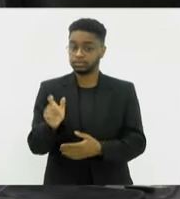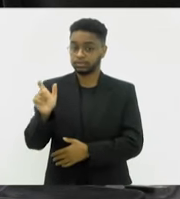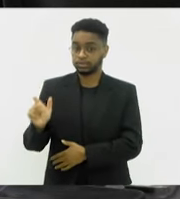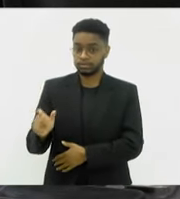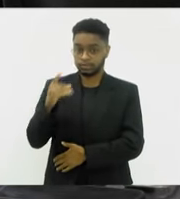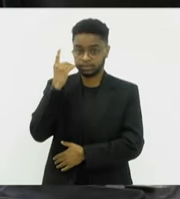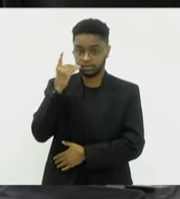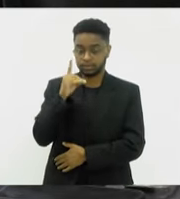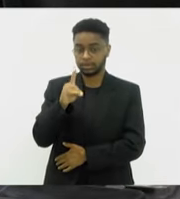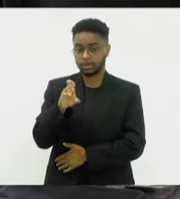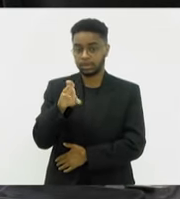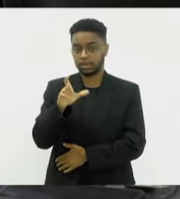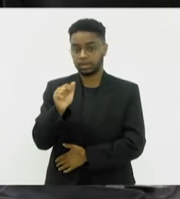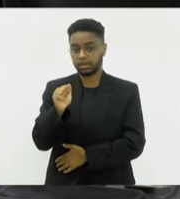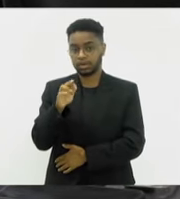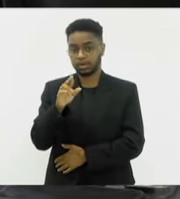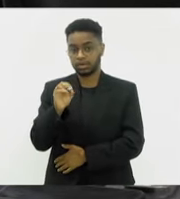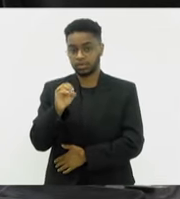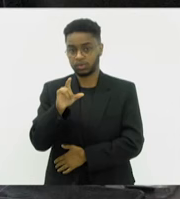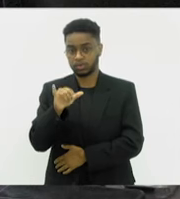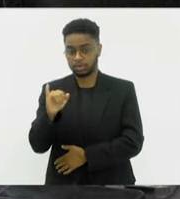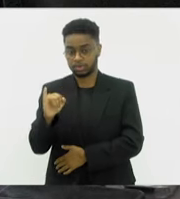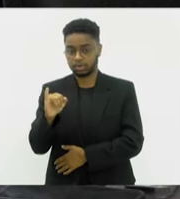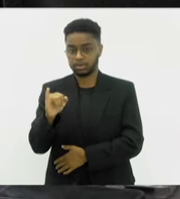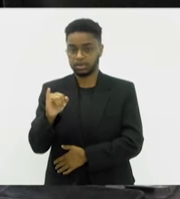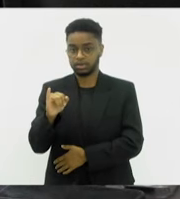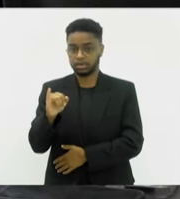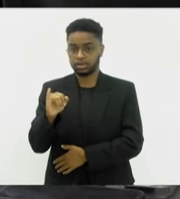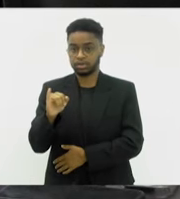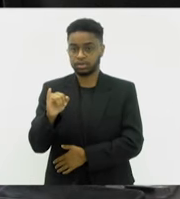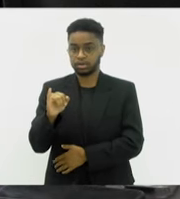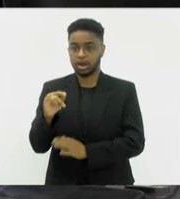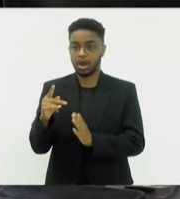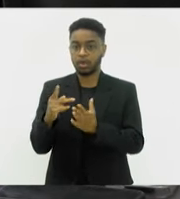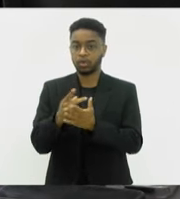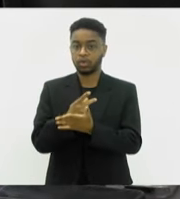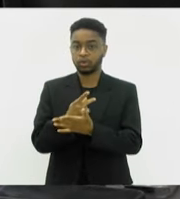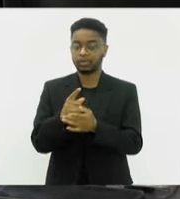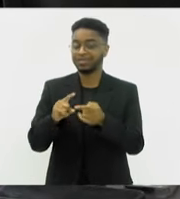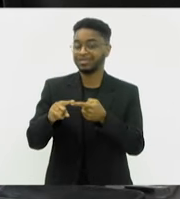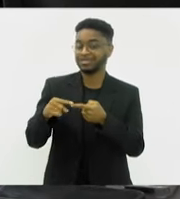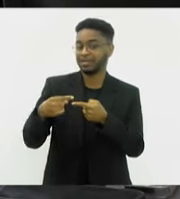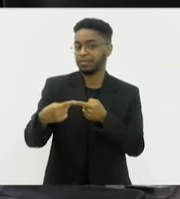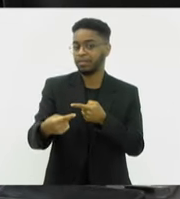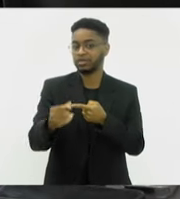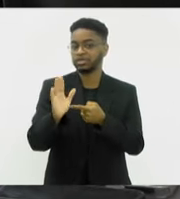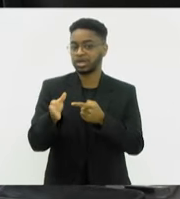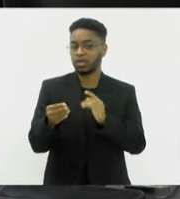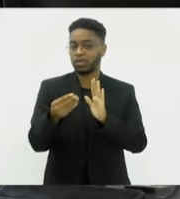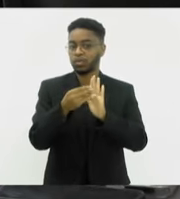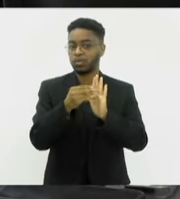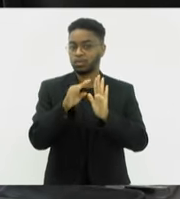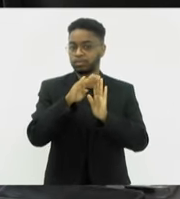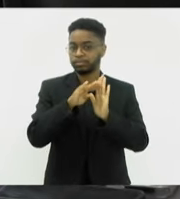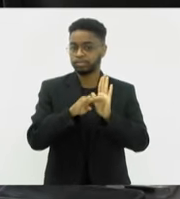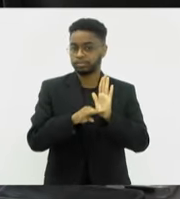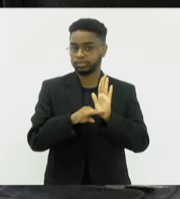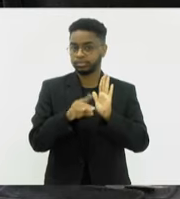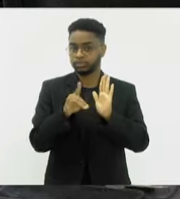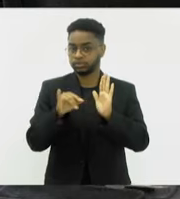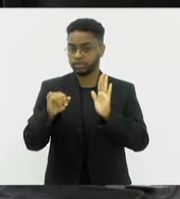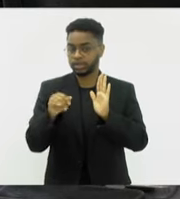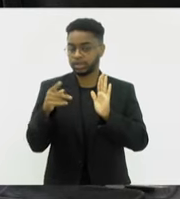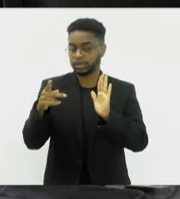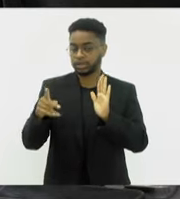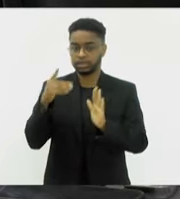De Laroli foi feita depois de entrar a matéria na ordem do dia, que era o projeto da deputada